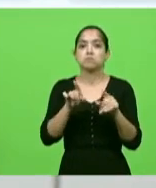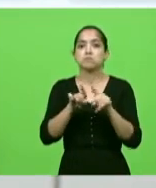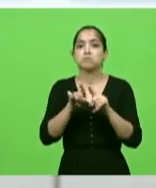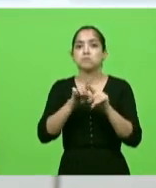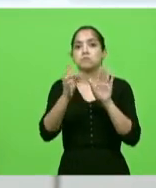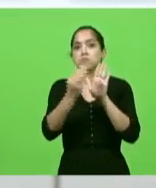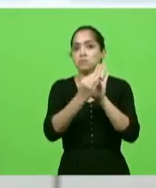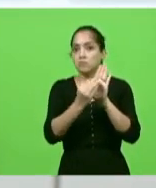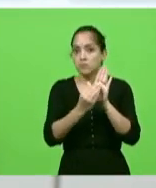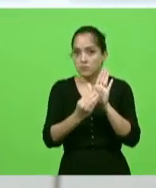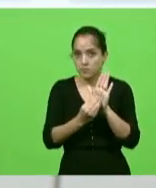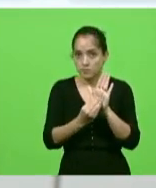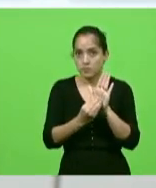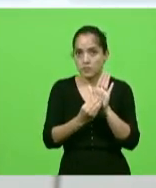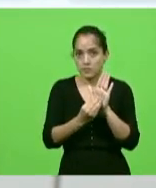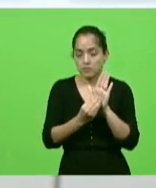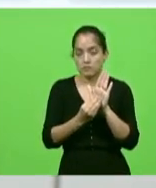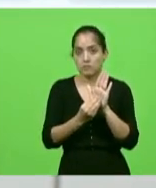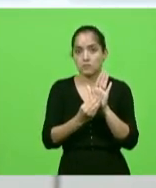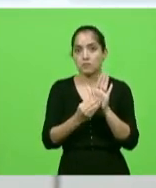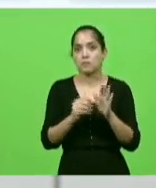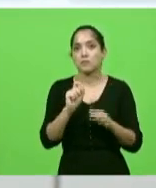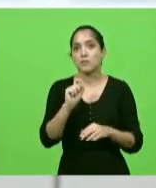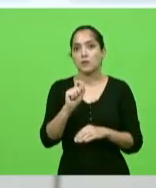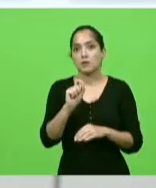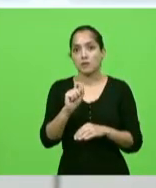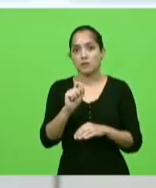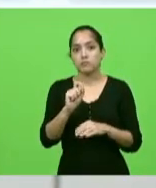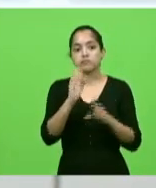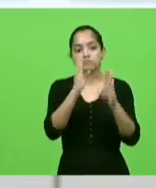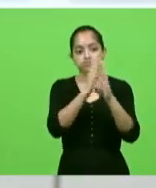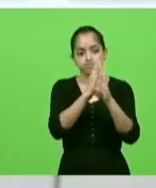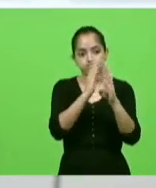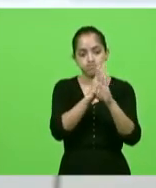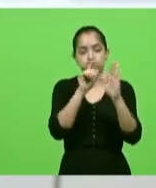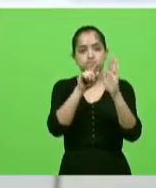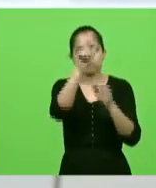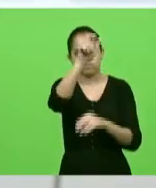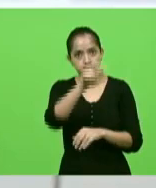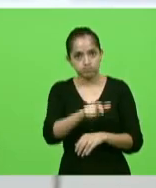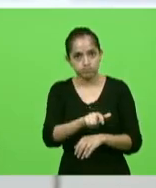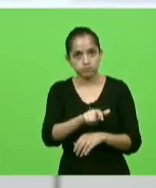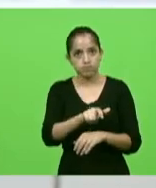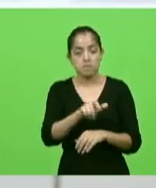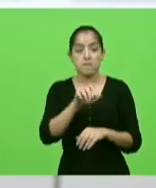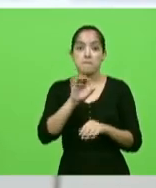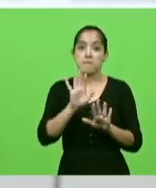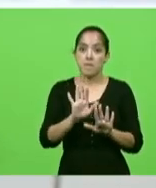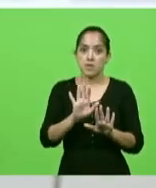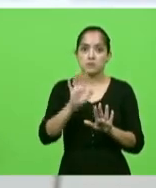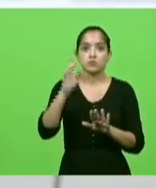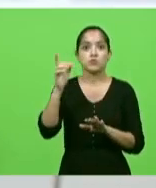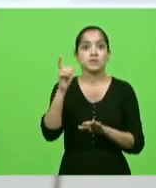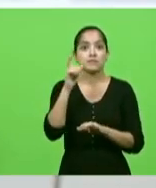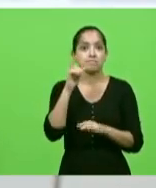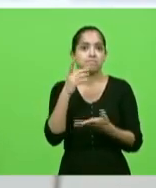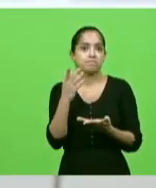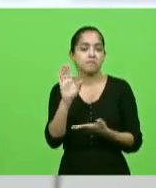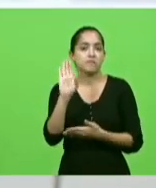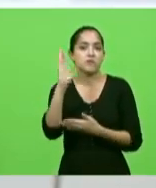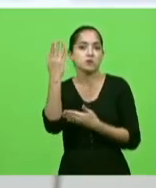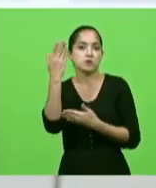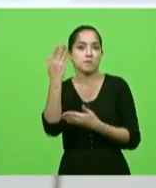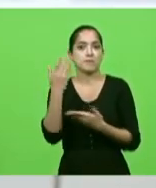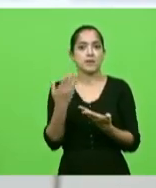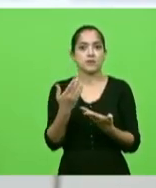incluída também a prerrogativa do investigado mesmo que falsamente negar a prática